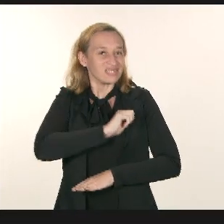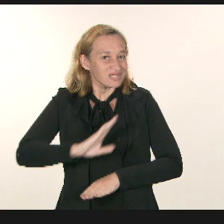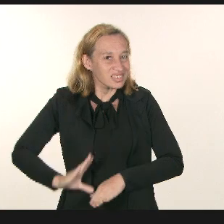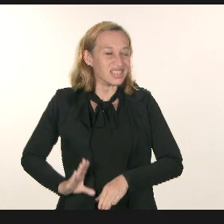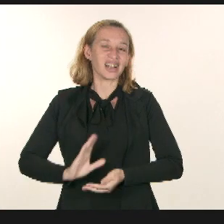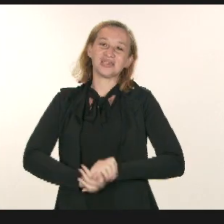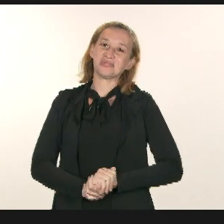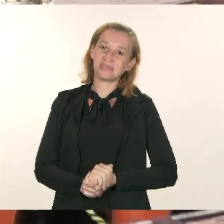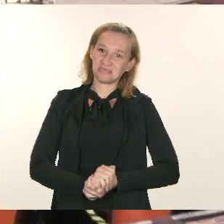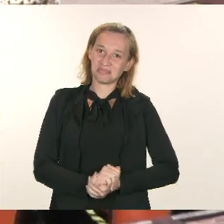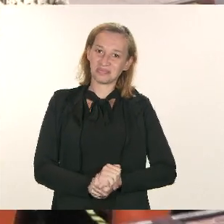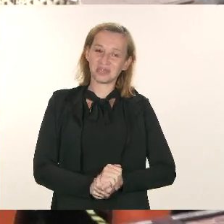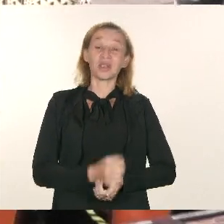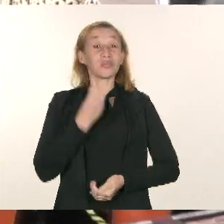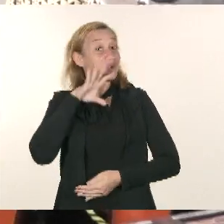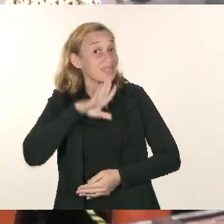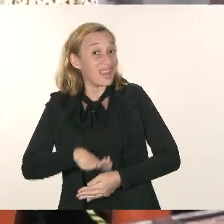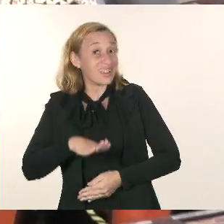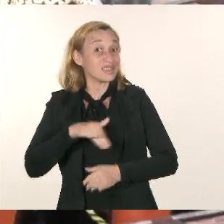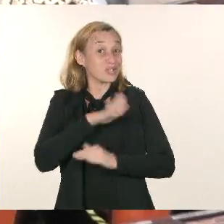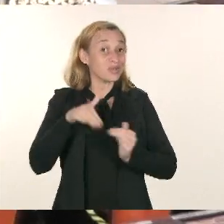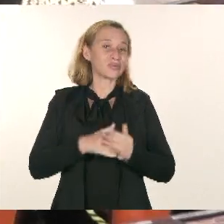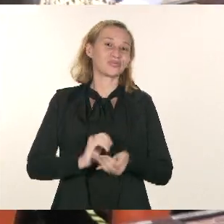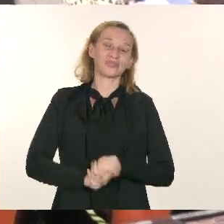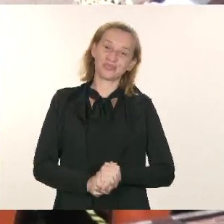Siciliano. Boa tarde a todos.